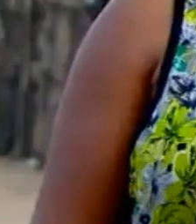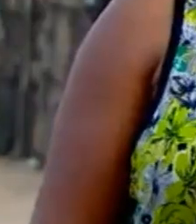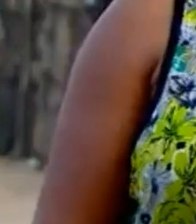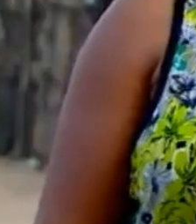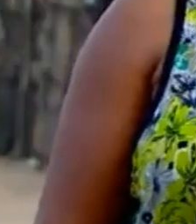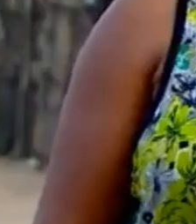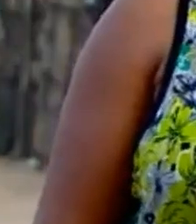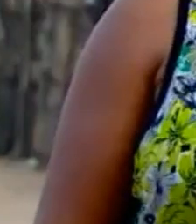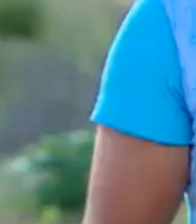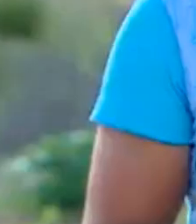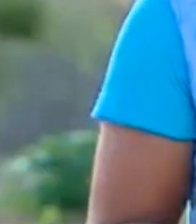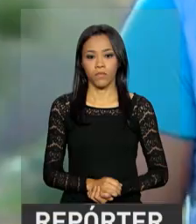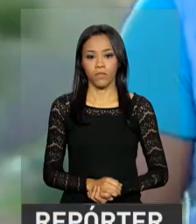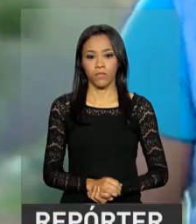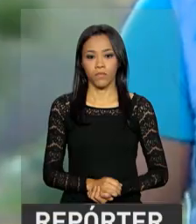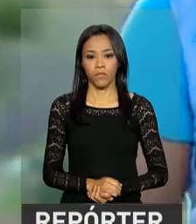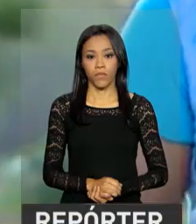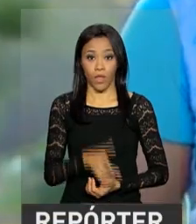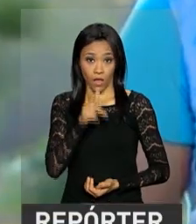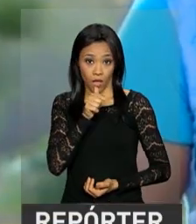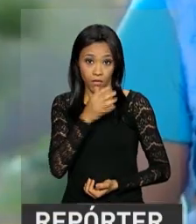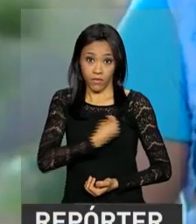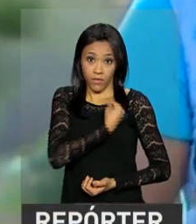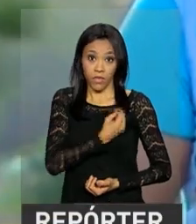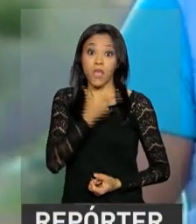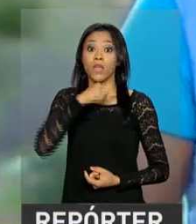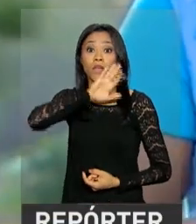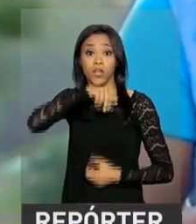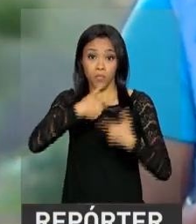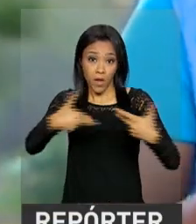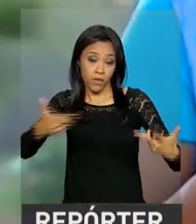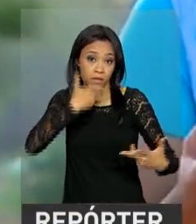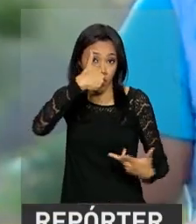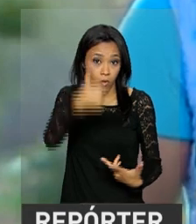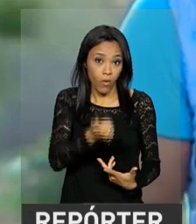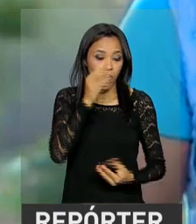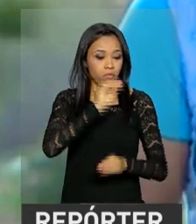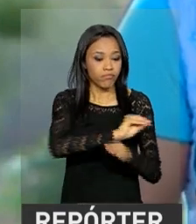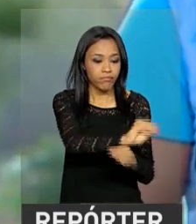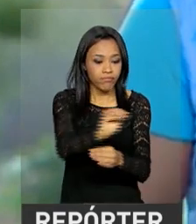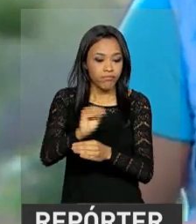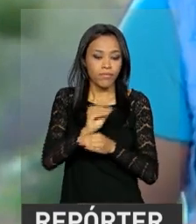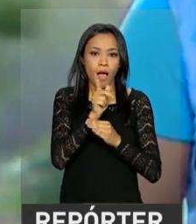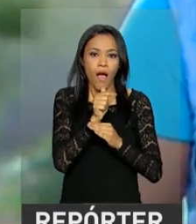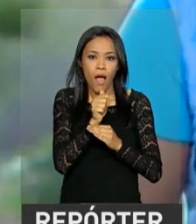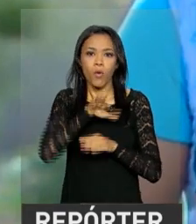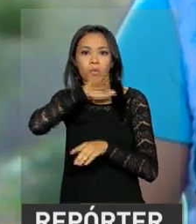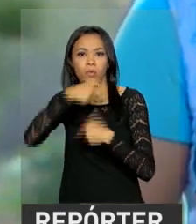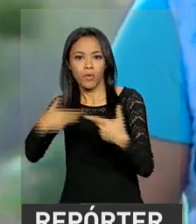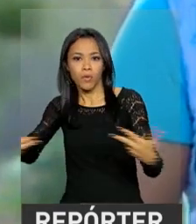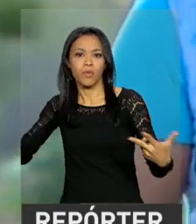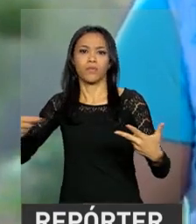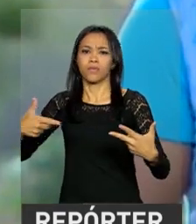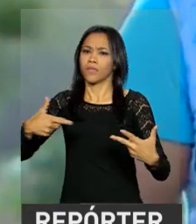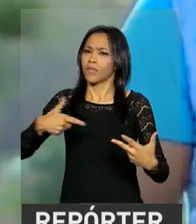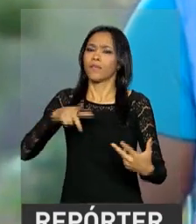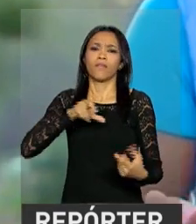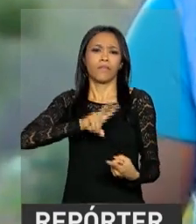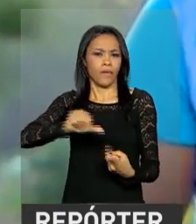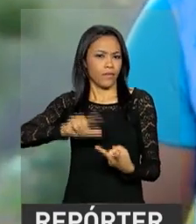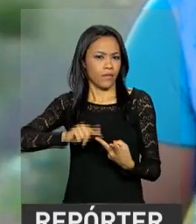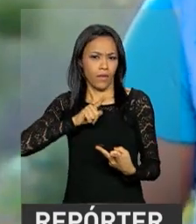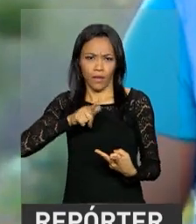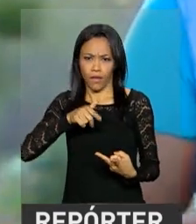A água para nós é vida, né? Quem tem criação vai ser bem melhor, porque vai ter água para criação, água para pasto, né? Vai ter